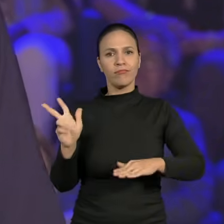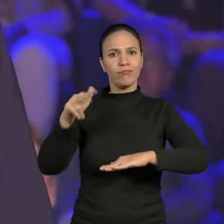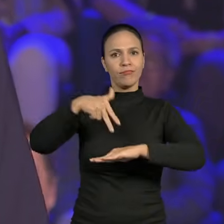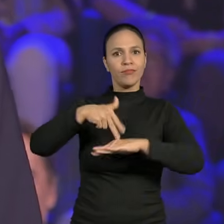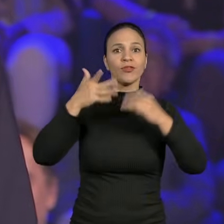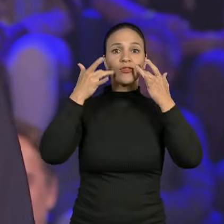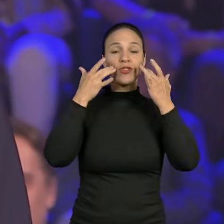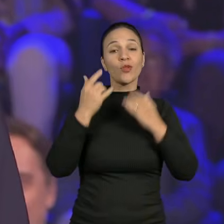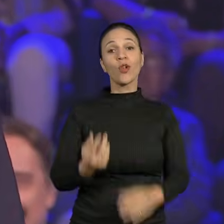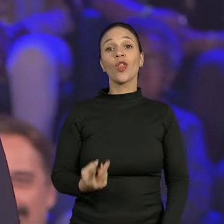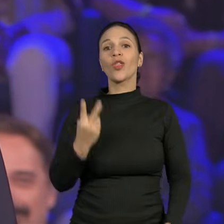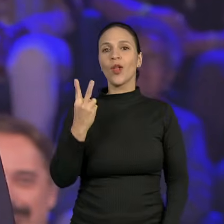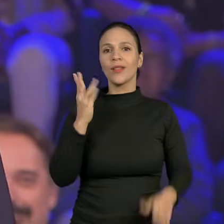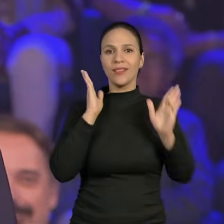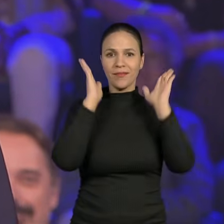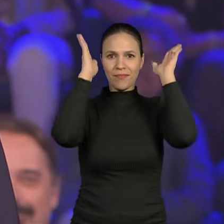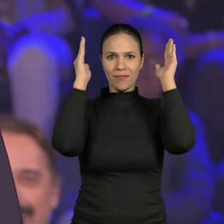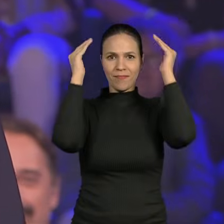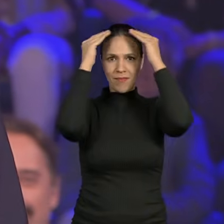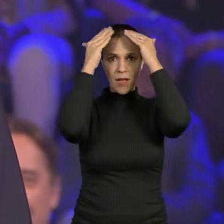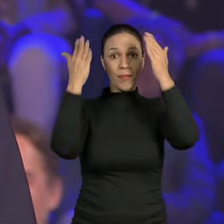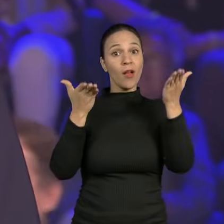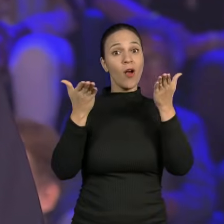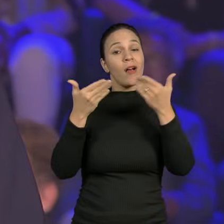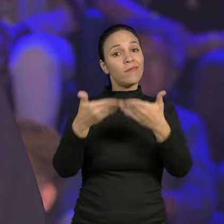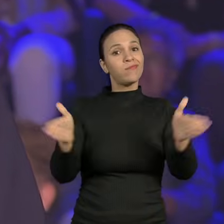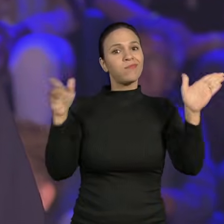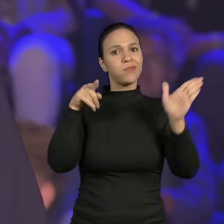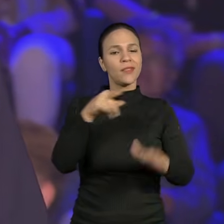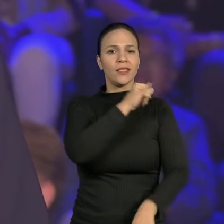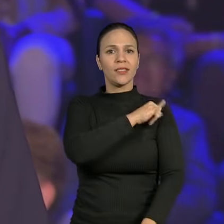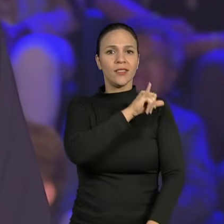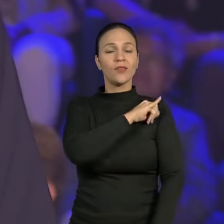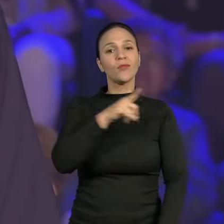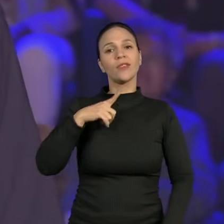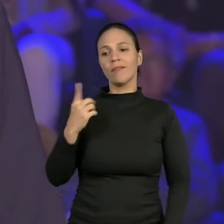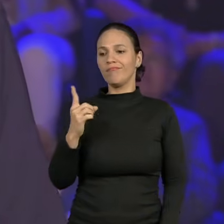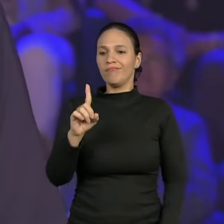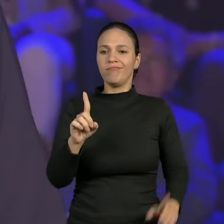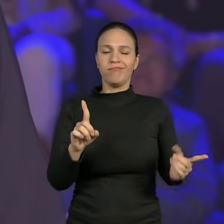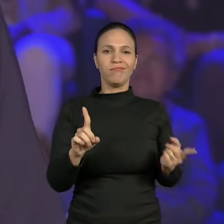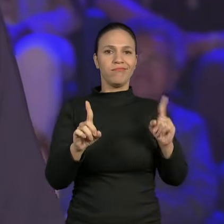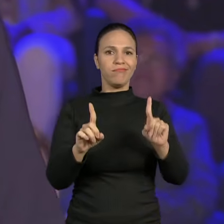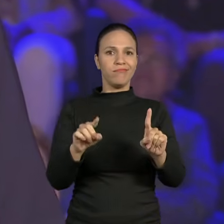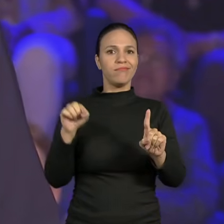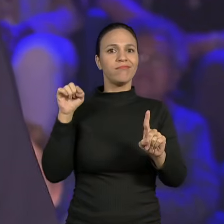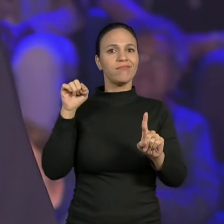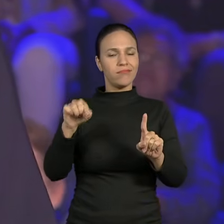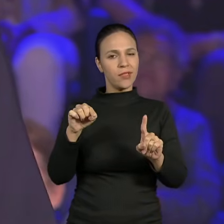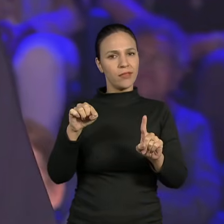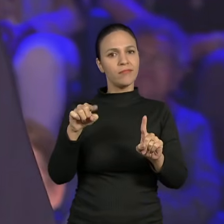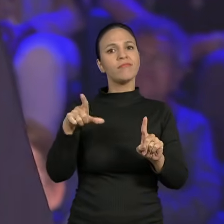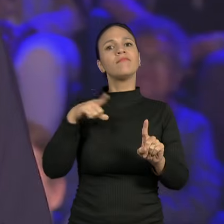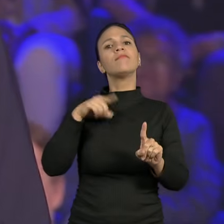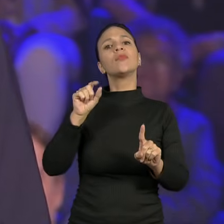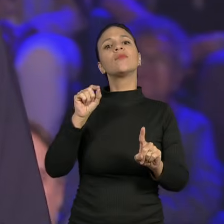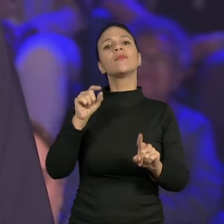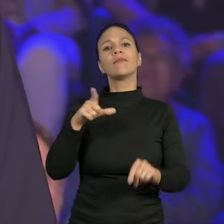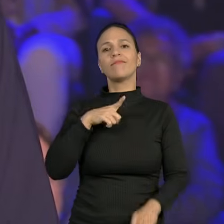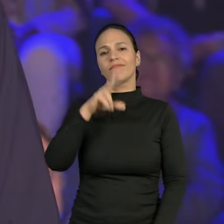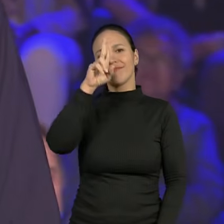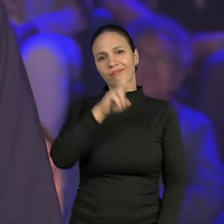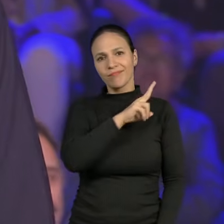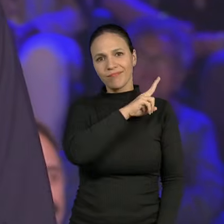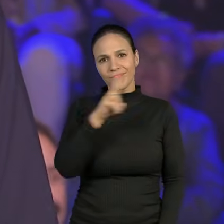2 papas, chega ao Rio trazendo o encontro entre irmãos de fé, irmãos professadores na vocação humana